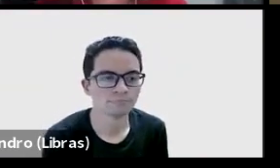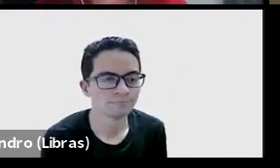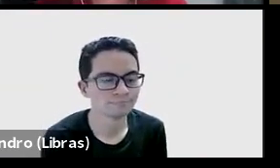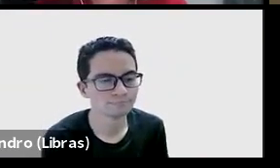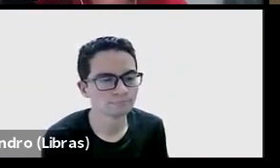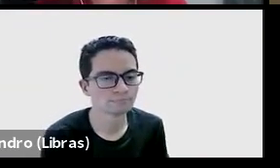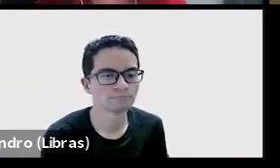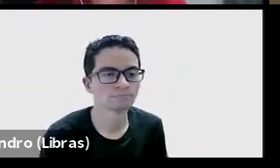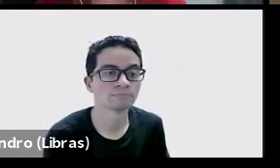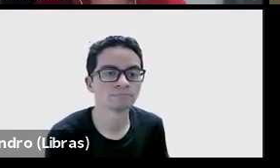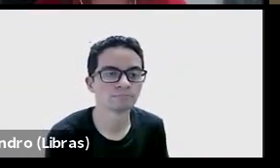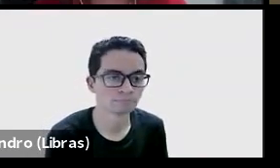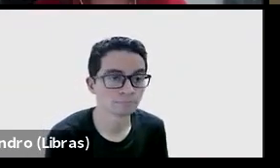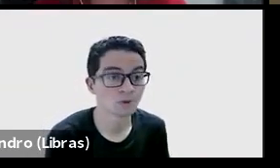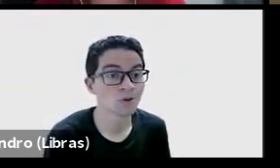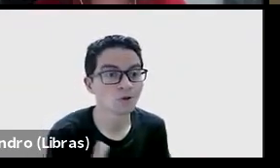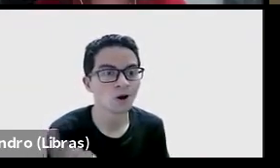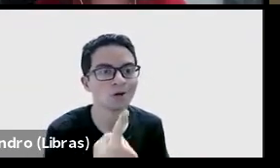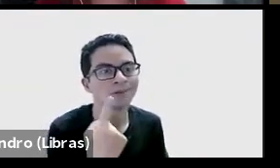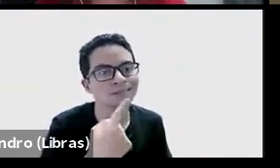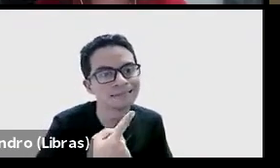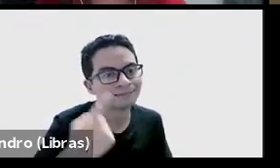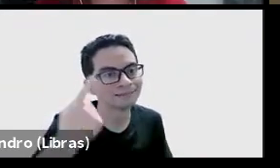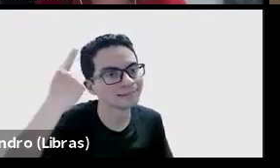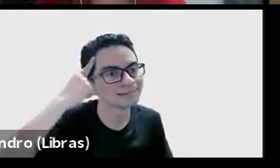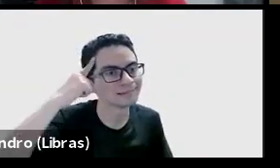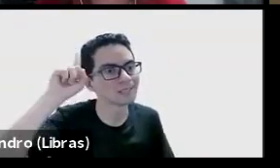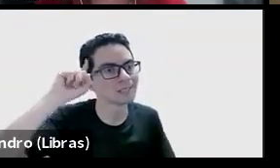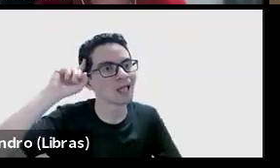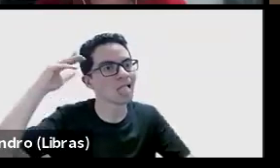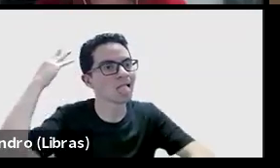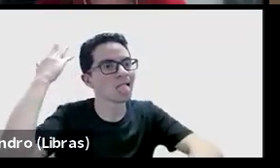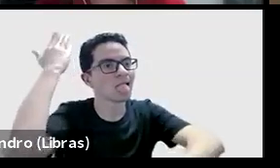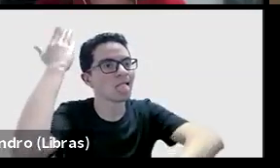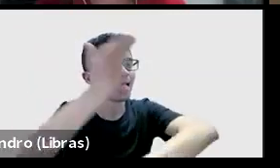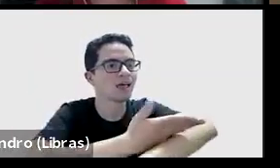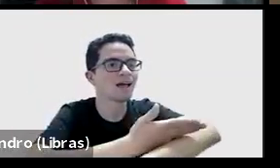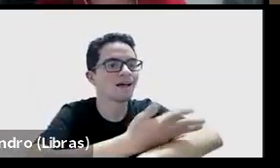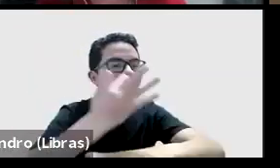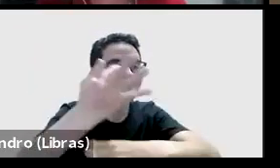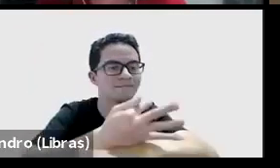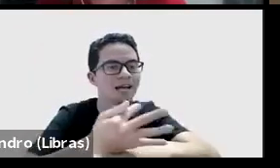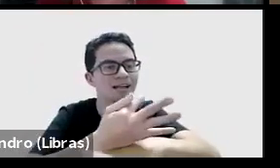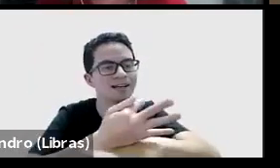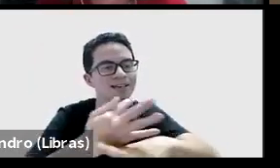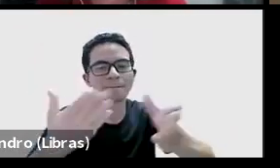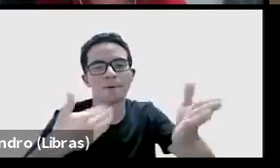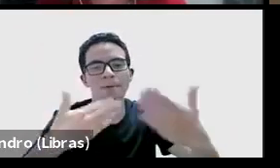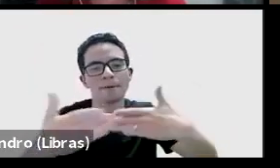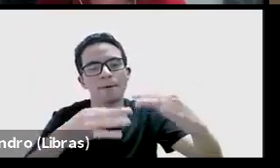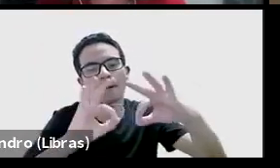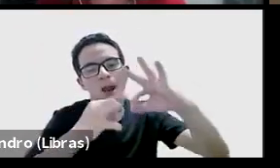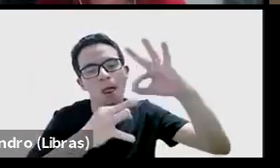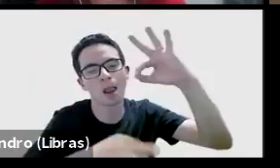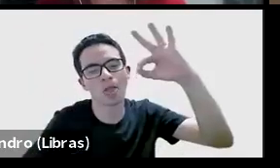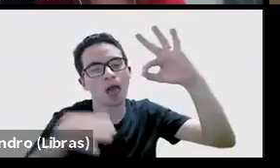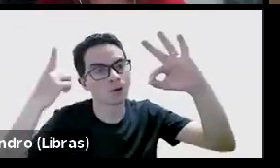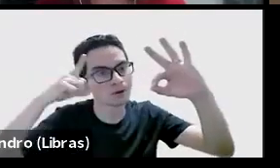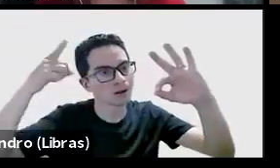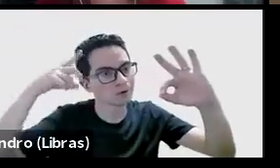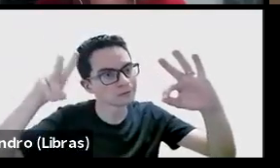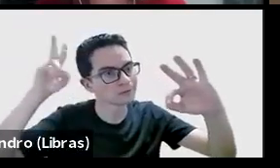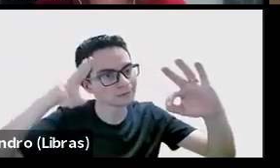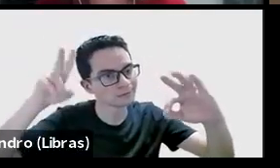Gente, a gente ficaria aqui o resto do dia, né? Até o feriado acabar conversando, pensando em